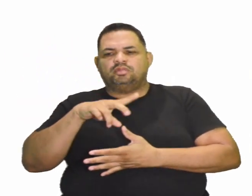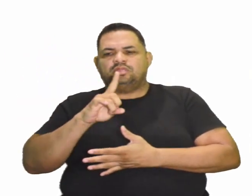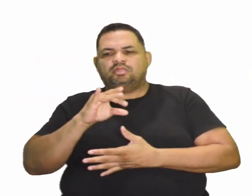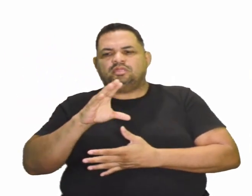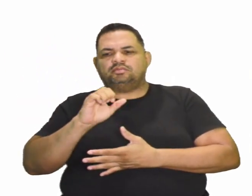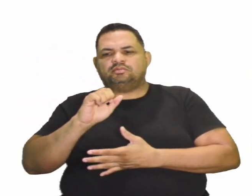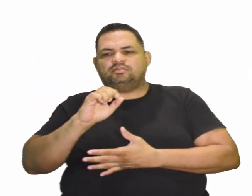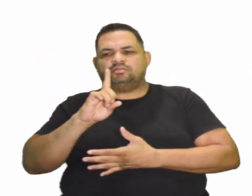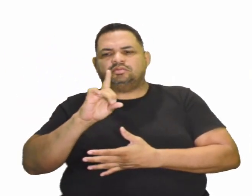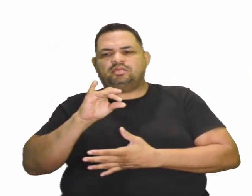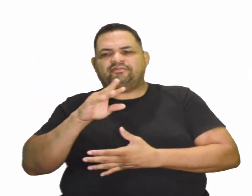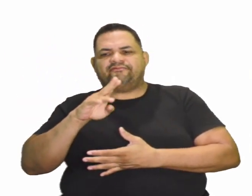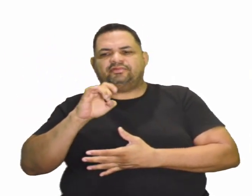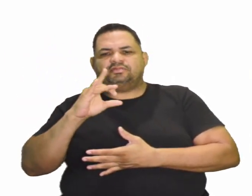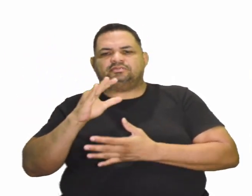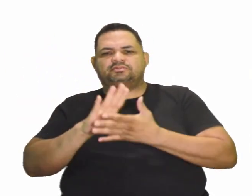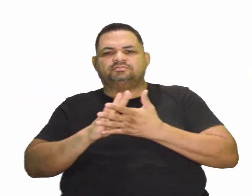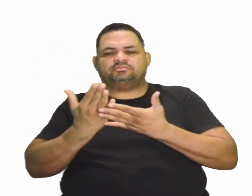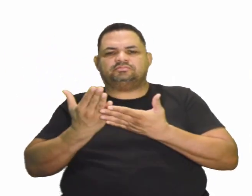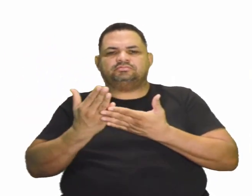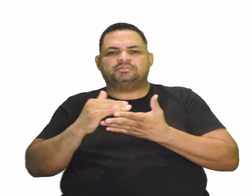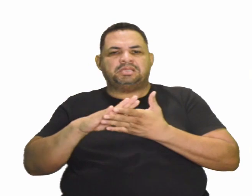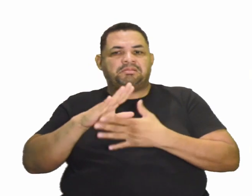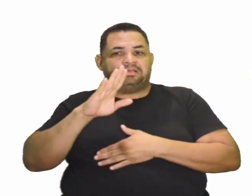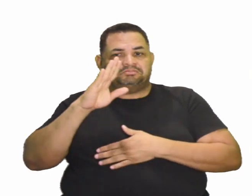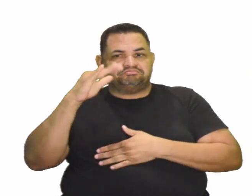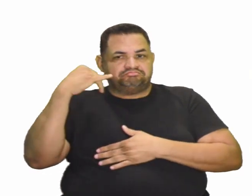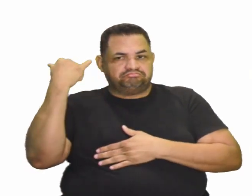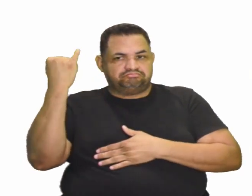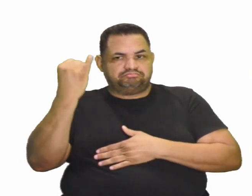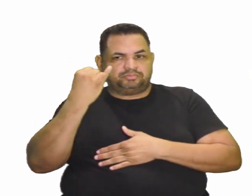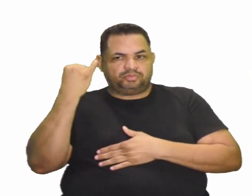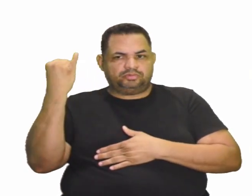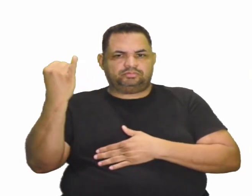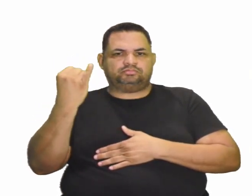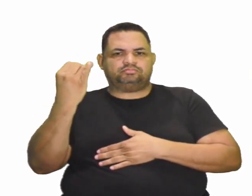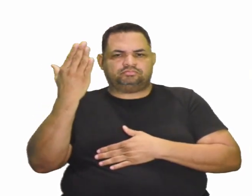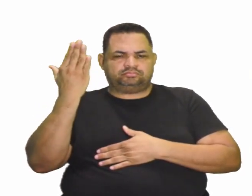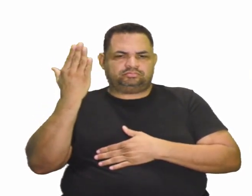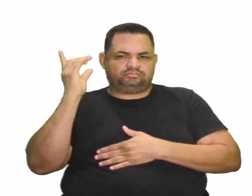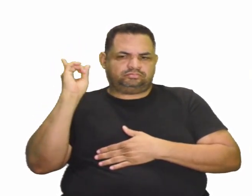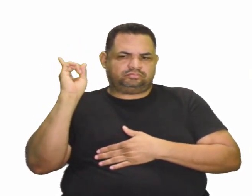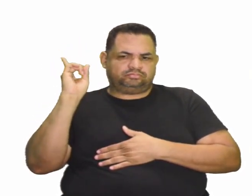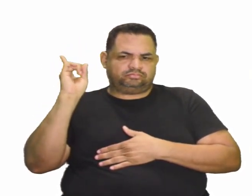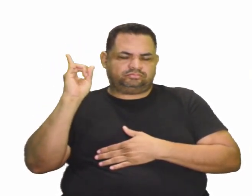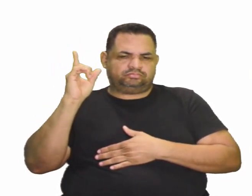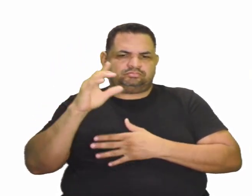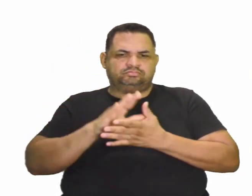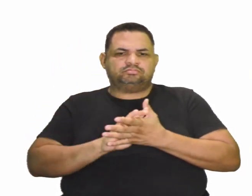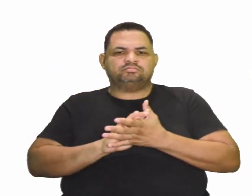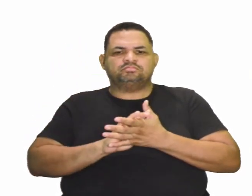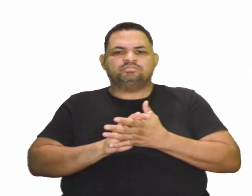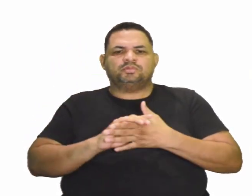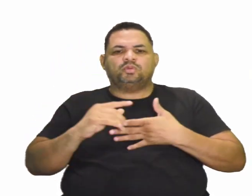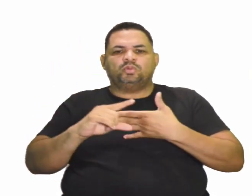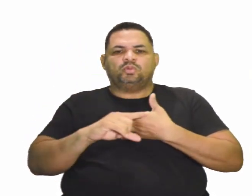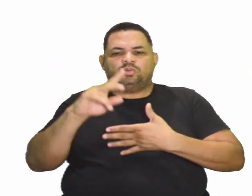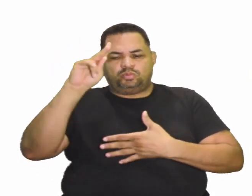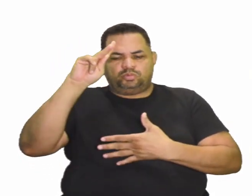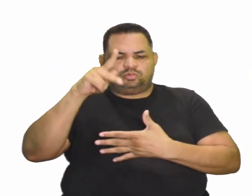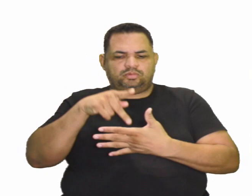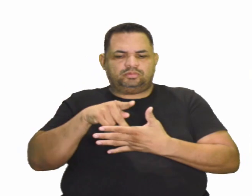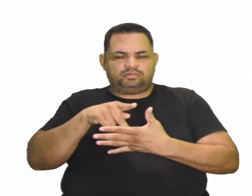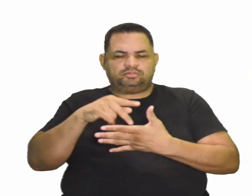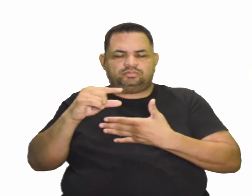uma obra emblemática aí desse período renascentista. Inclusive, Leonardo da Vinci, vamos falar muito dele em